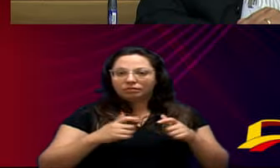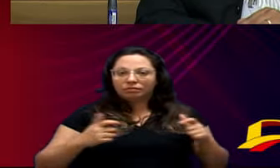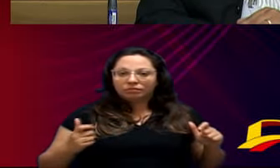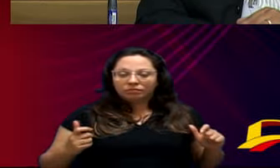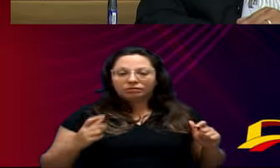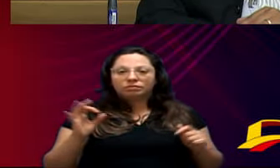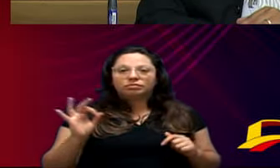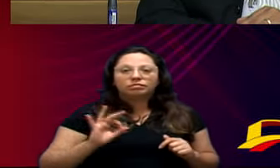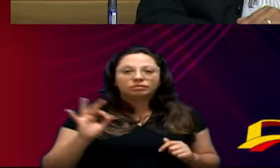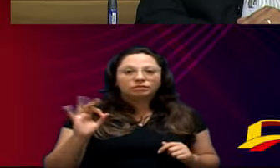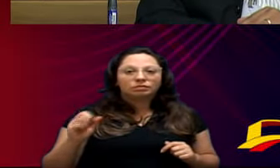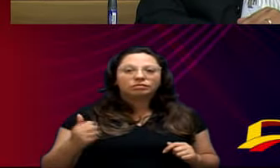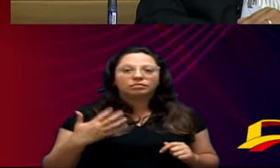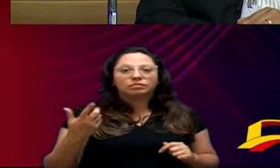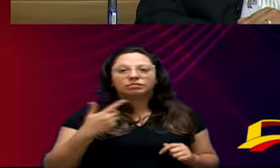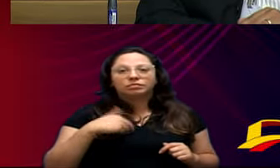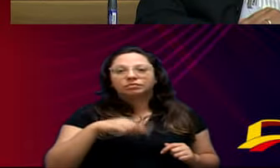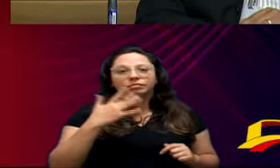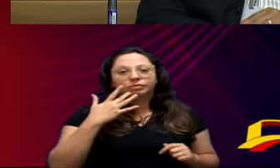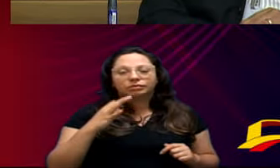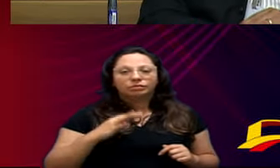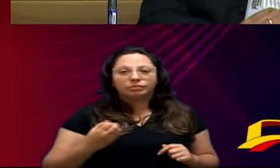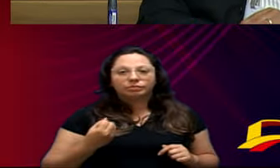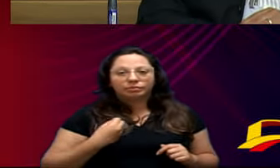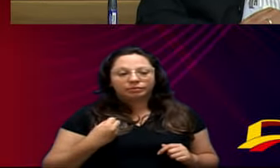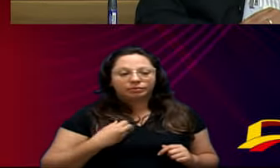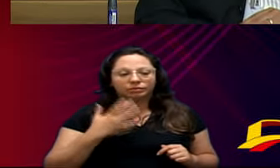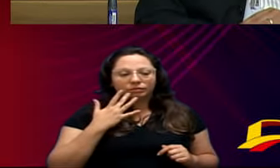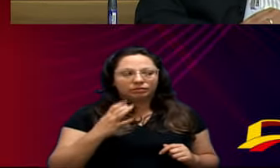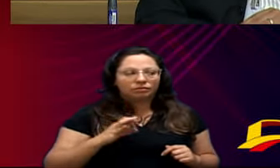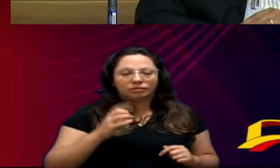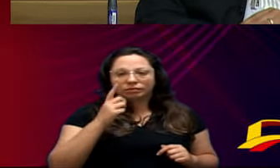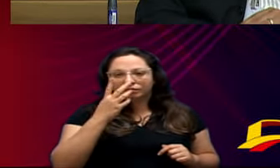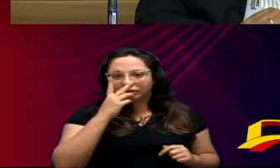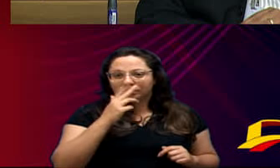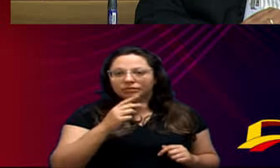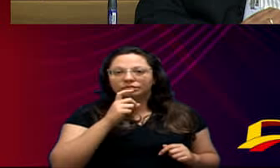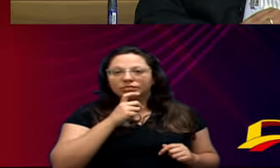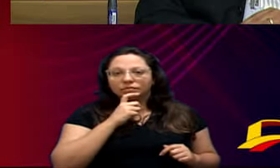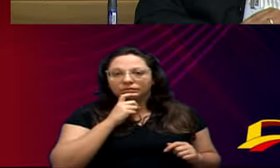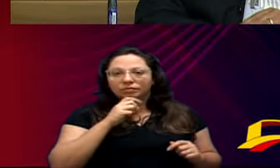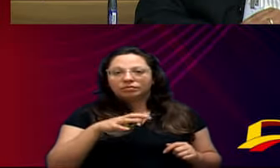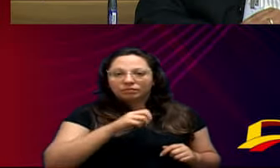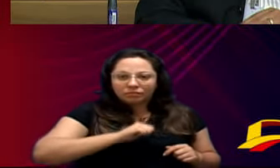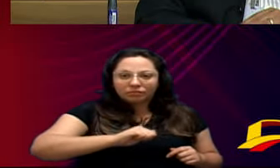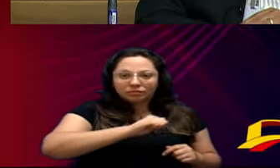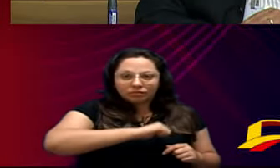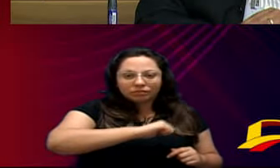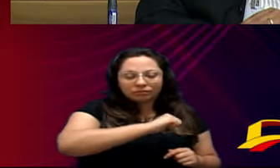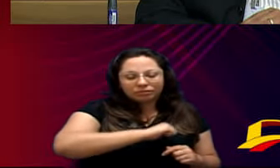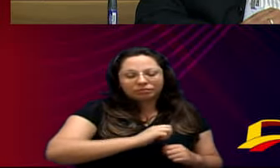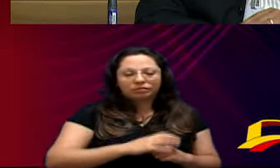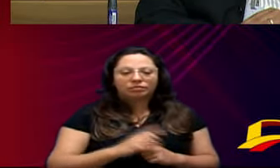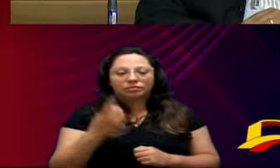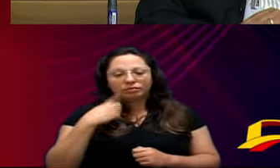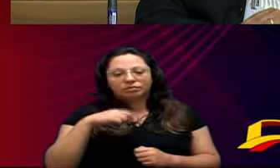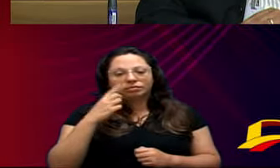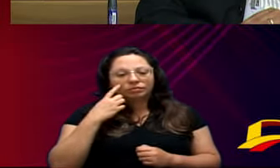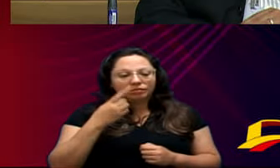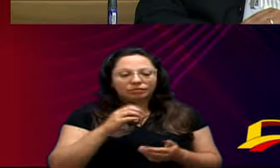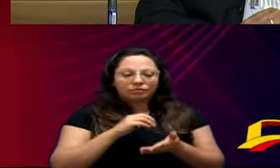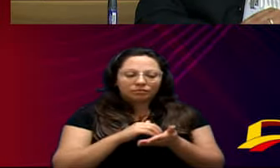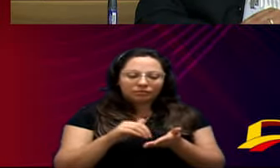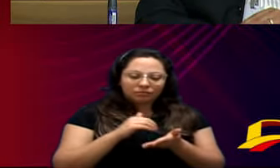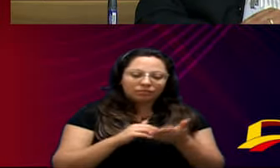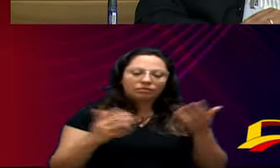porcentagem a gente não tem esses dados parece que a gente fica enxugando gelo e quando a gente vê pra secretaria né que